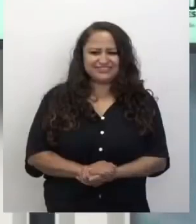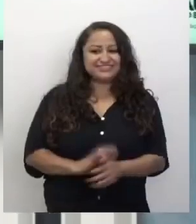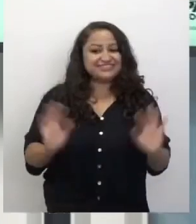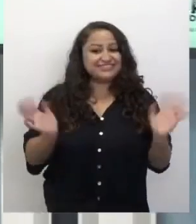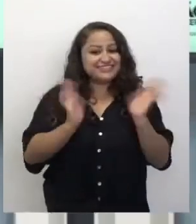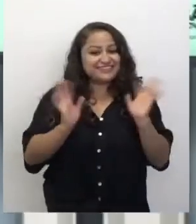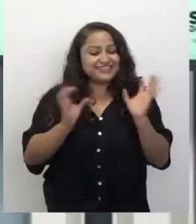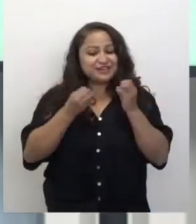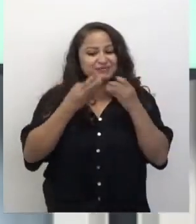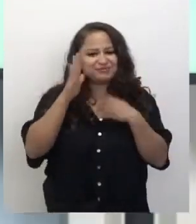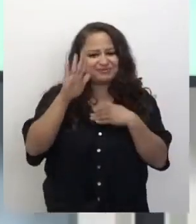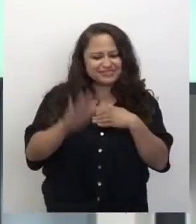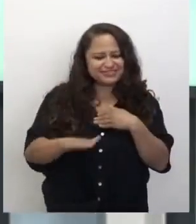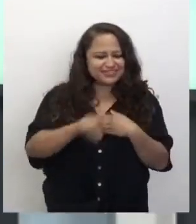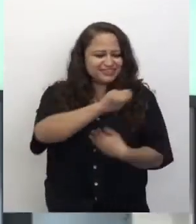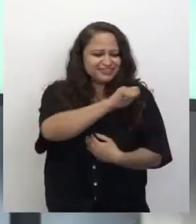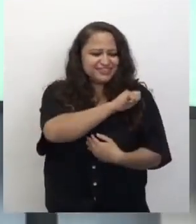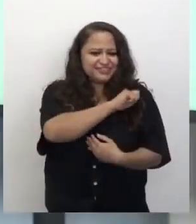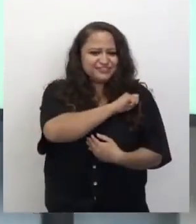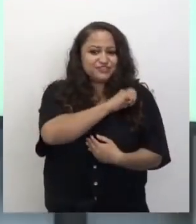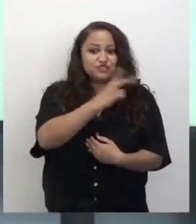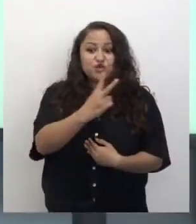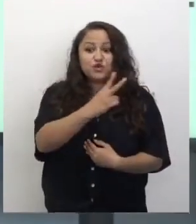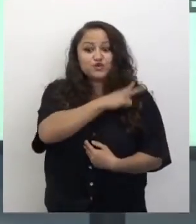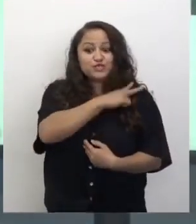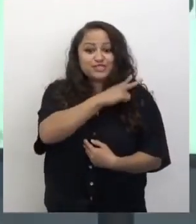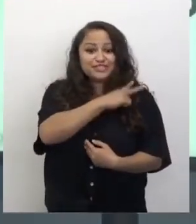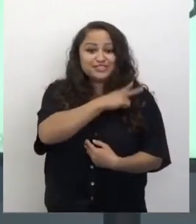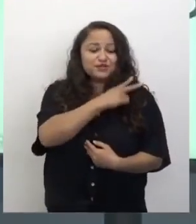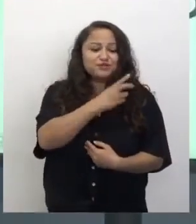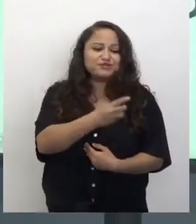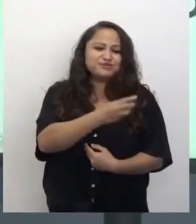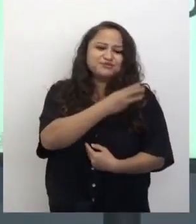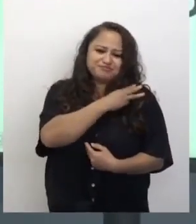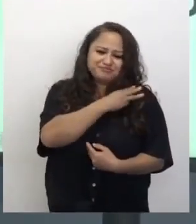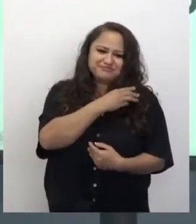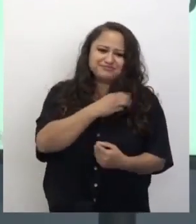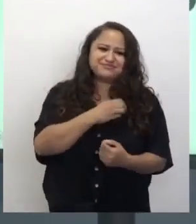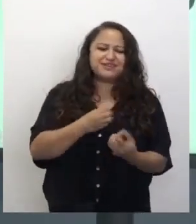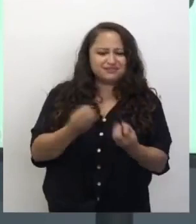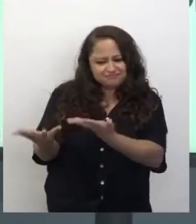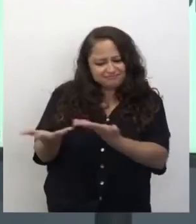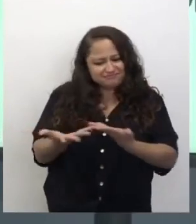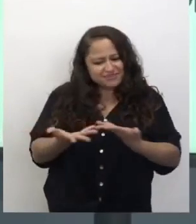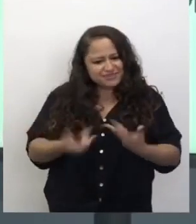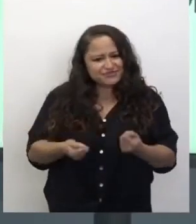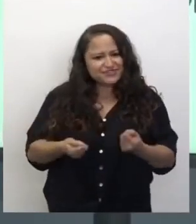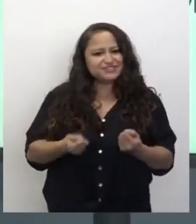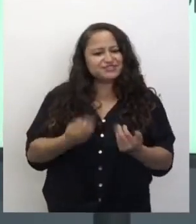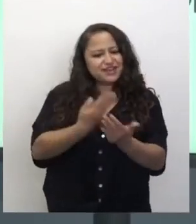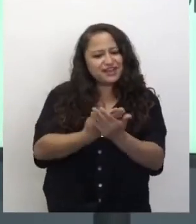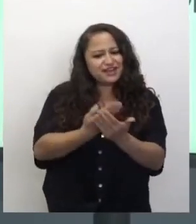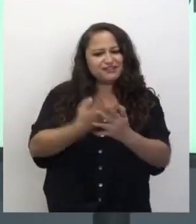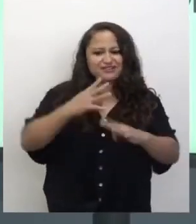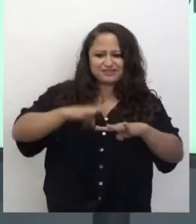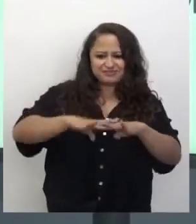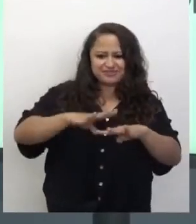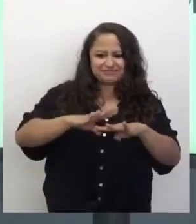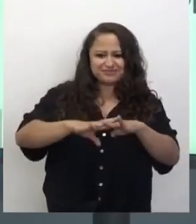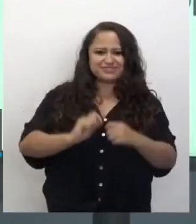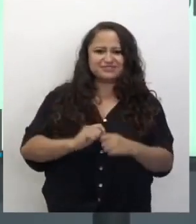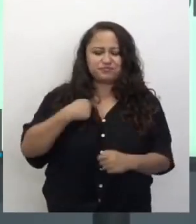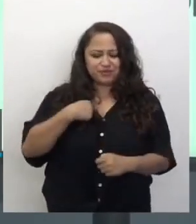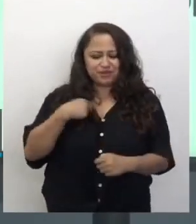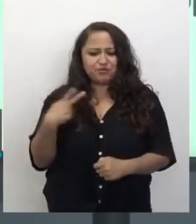Olá, boa tarde, alunos da segunda série do ensino médio. Sejam todos bem-vindos a mais uma aula de matemática. Eu